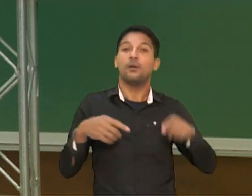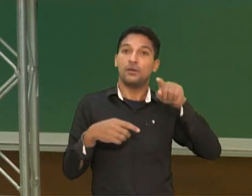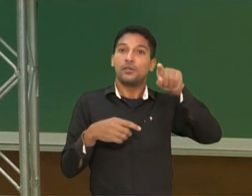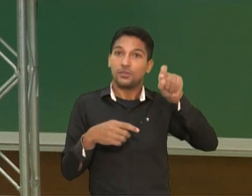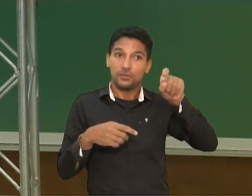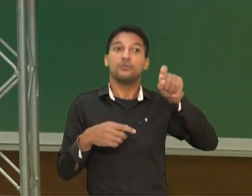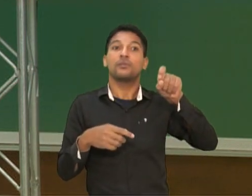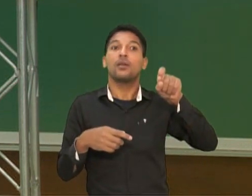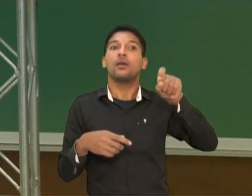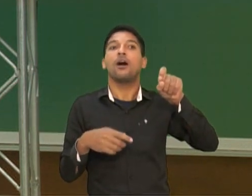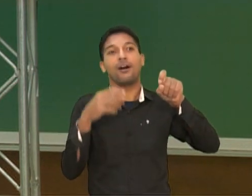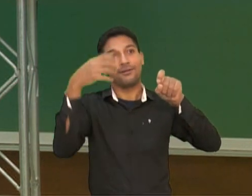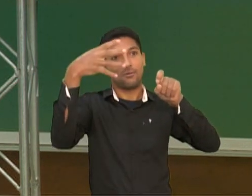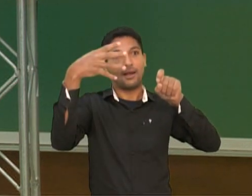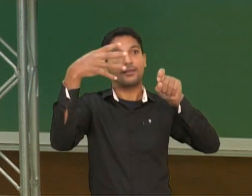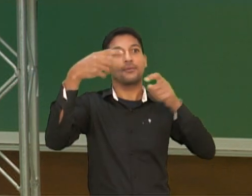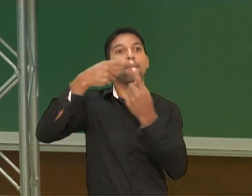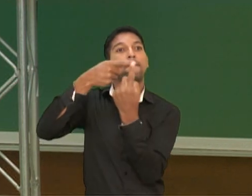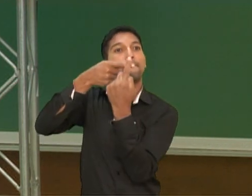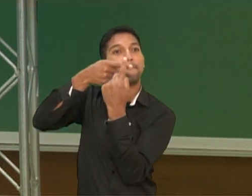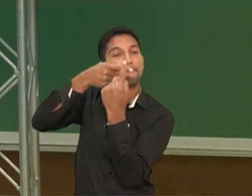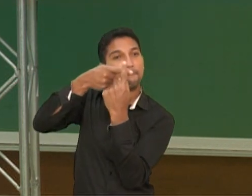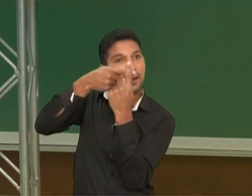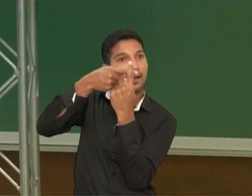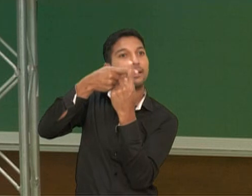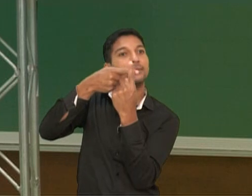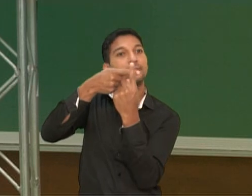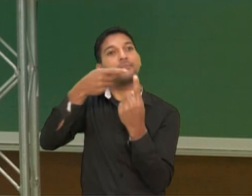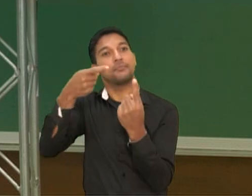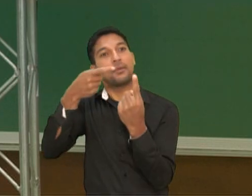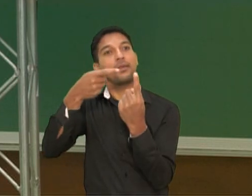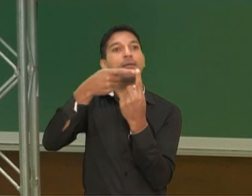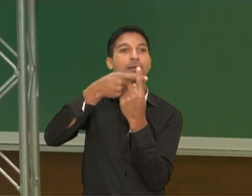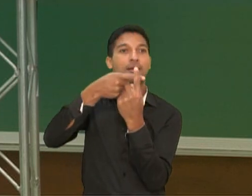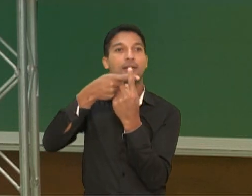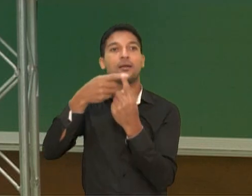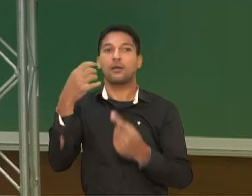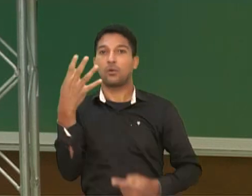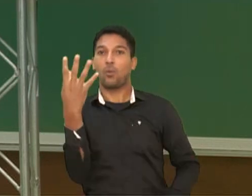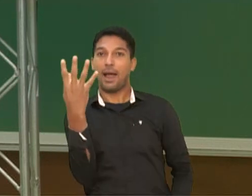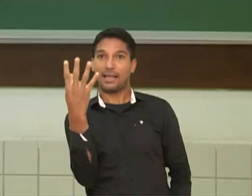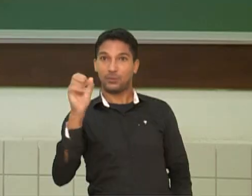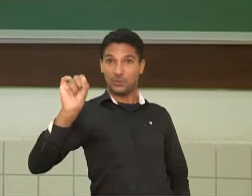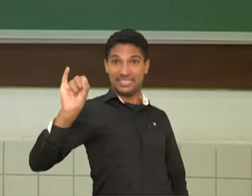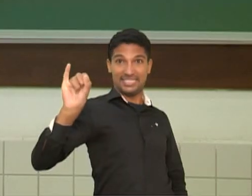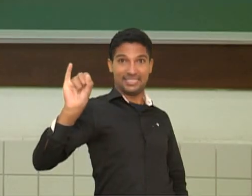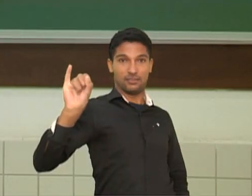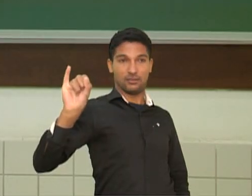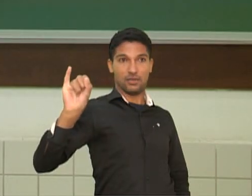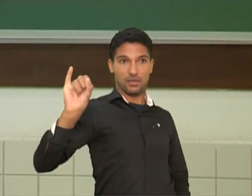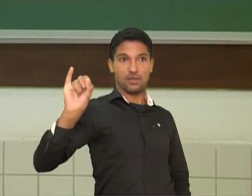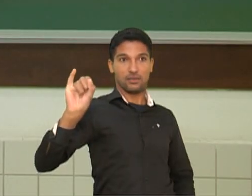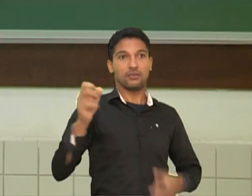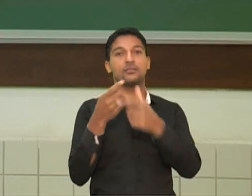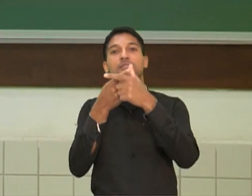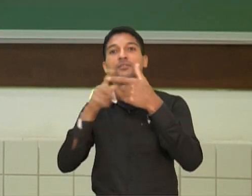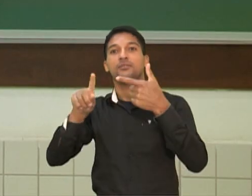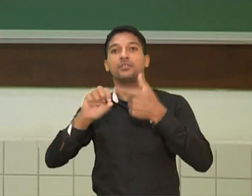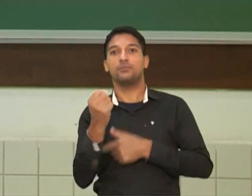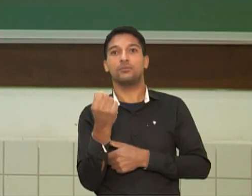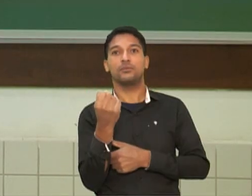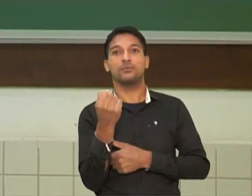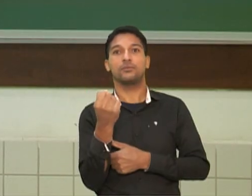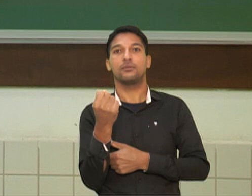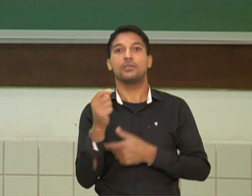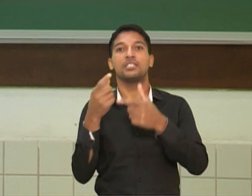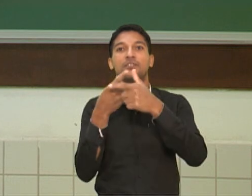o quê? 4 mais ou menos 4i, tudo isso dividido por 8. Lembrando que, claro, que o nosso resultado aqui